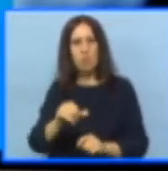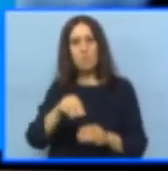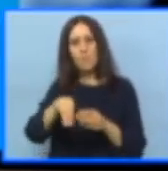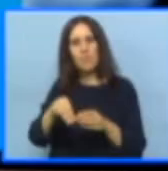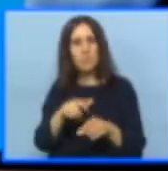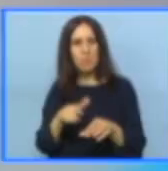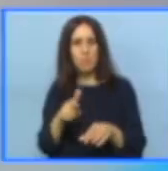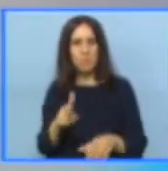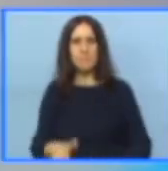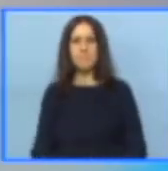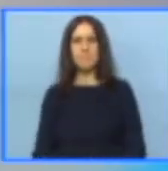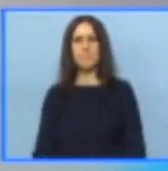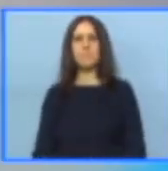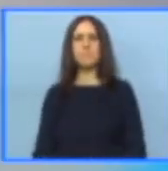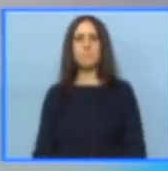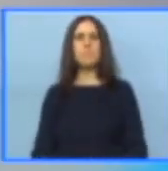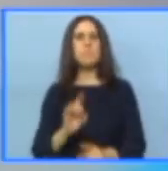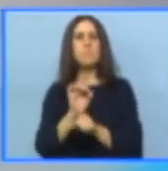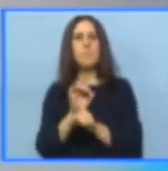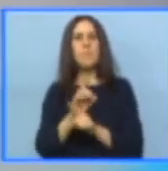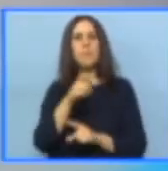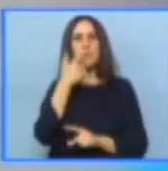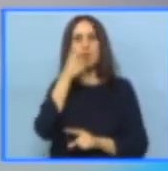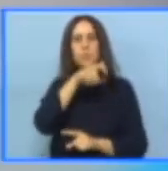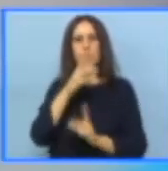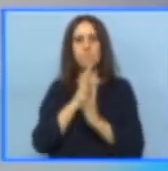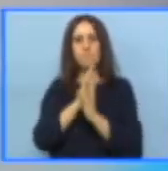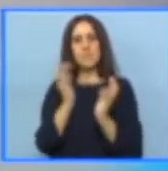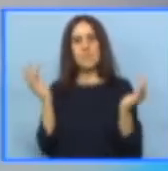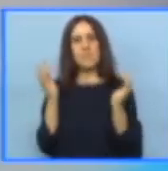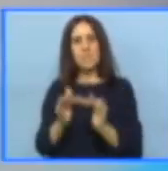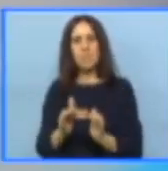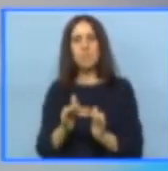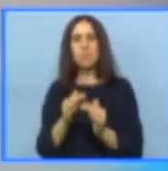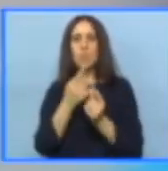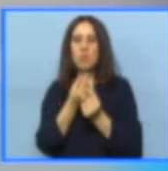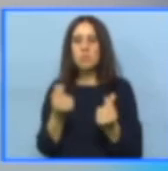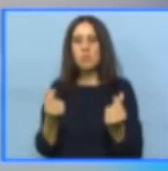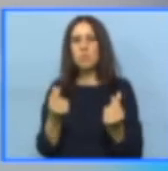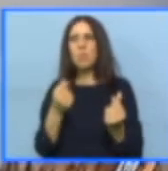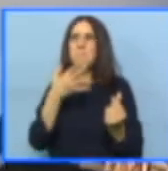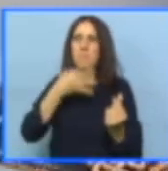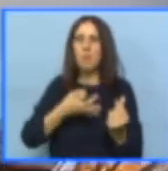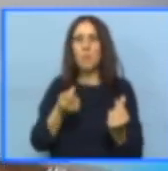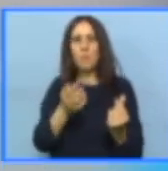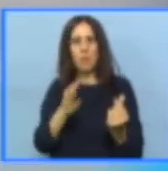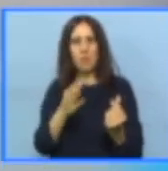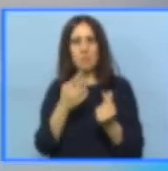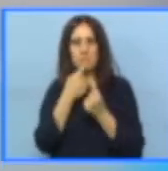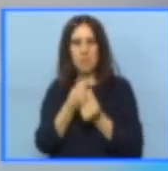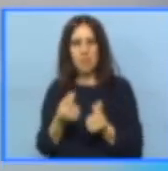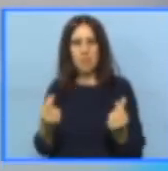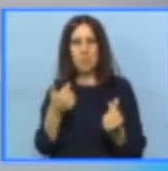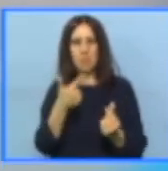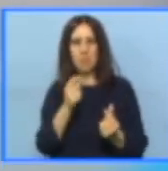época. Comum à oração de todos os peregrinos, ou de quase todos os peregrinos, é o terço. Este livro, editado pela Paulus